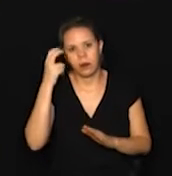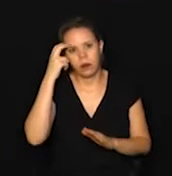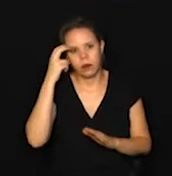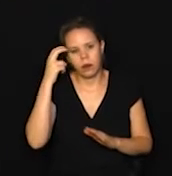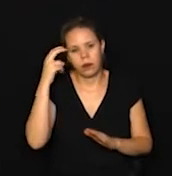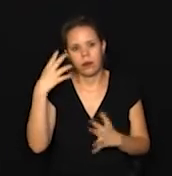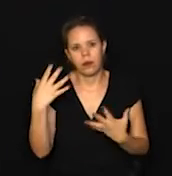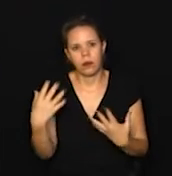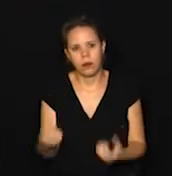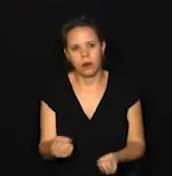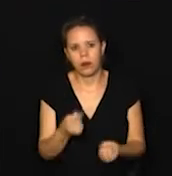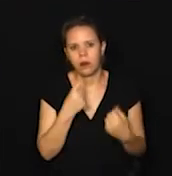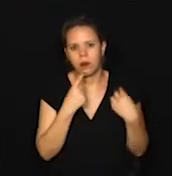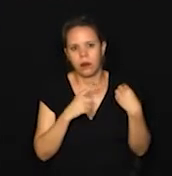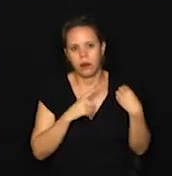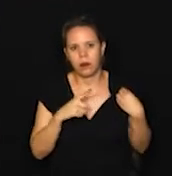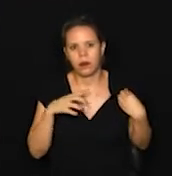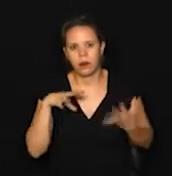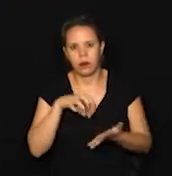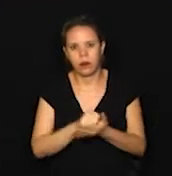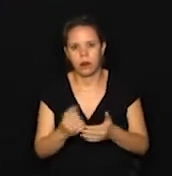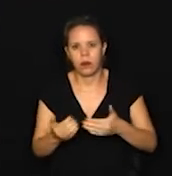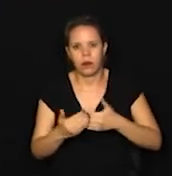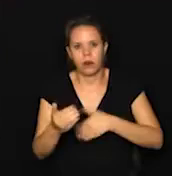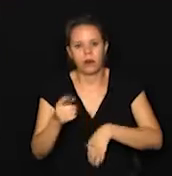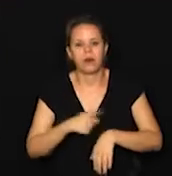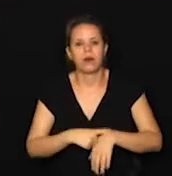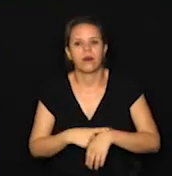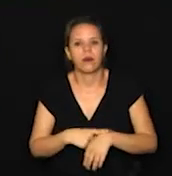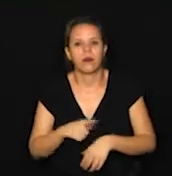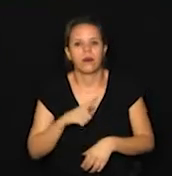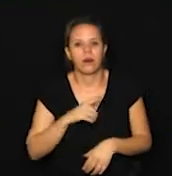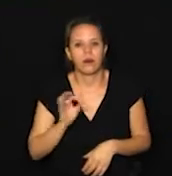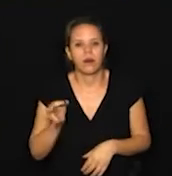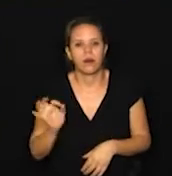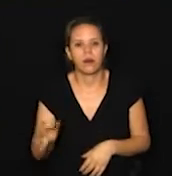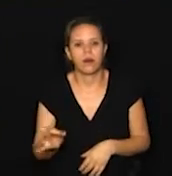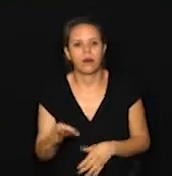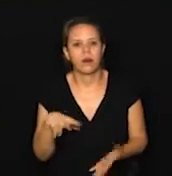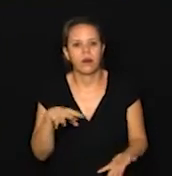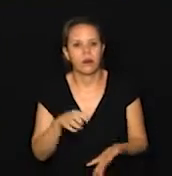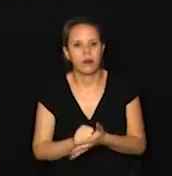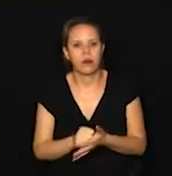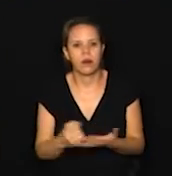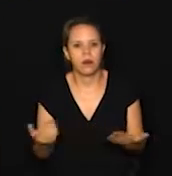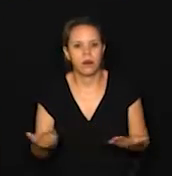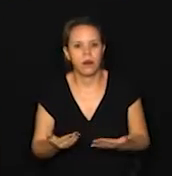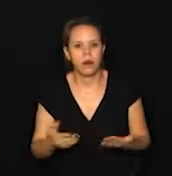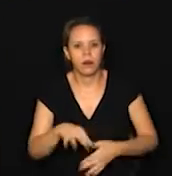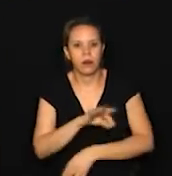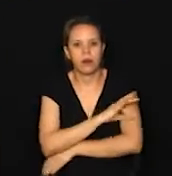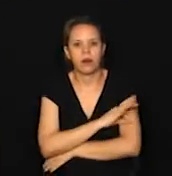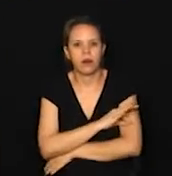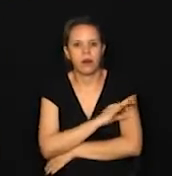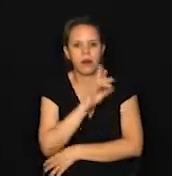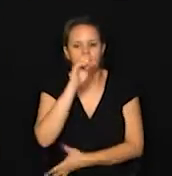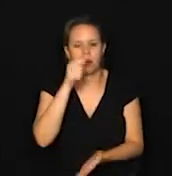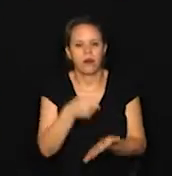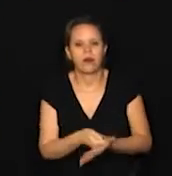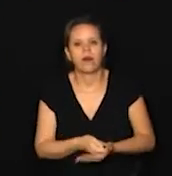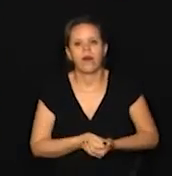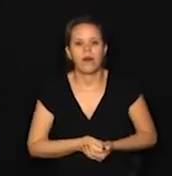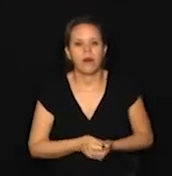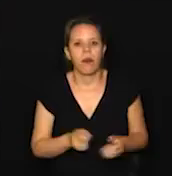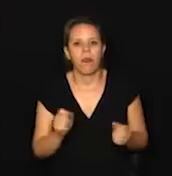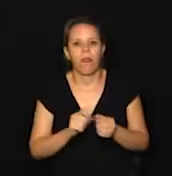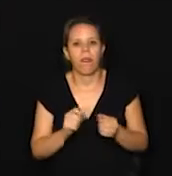Abraça Campinas teve as inscrições prorrogadas. Isso mesmo, a gente já falou aqui dessas inscrições e agora a Prefeitura decidiu aí